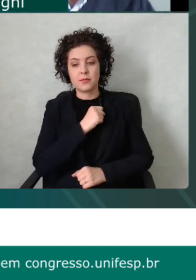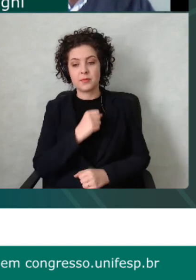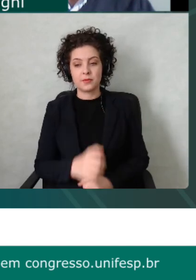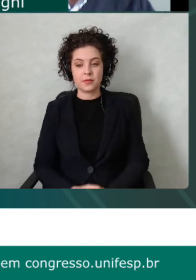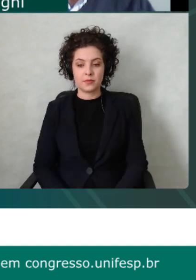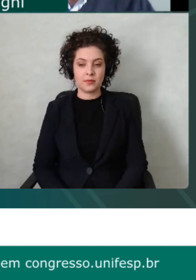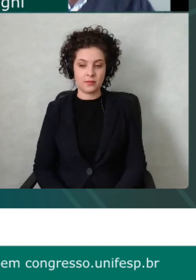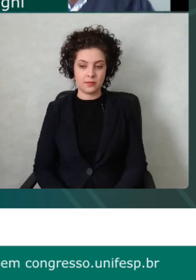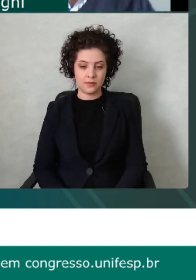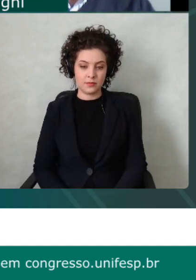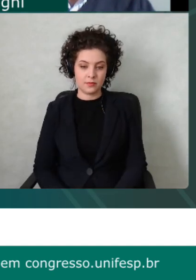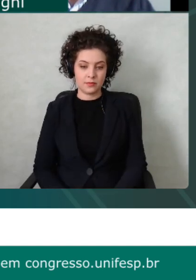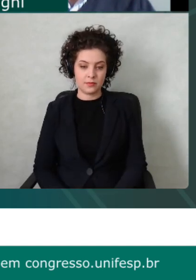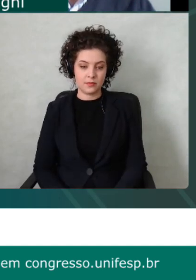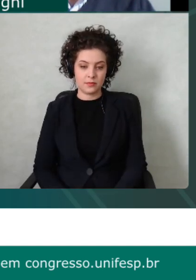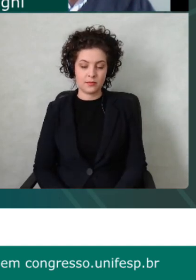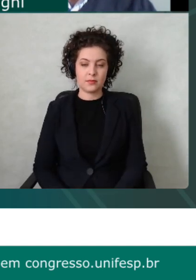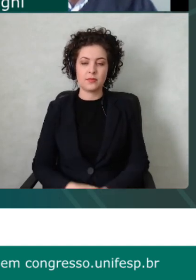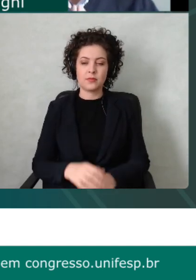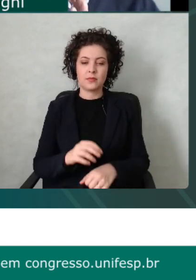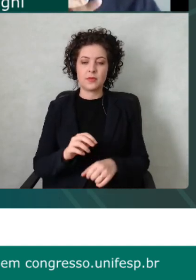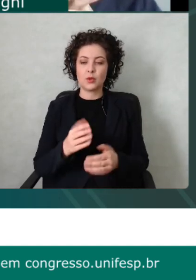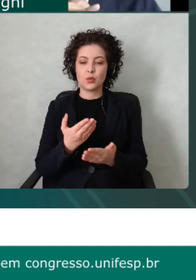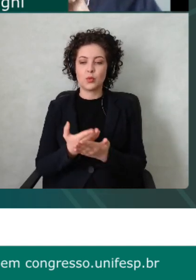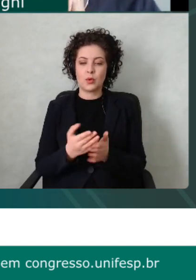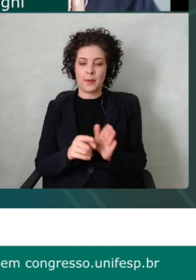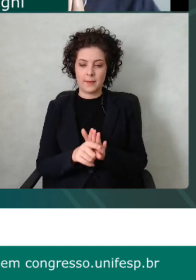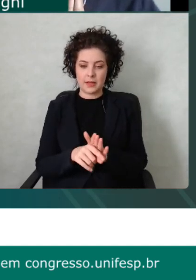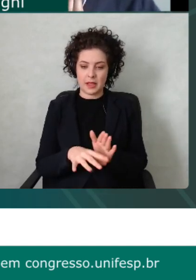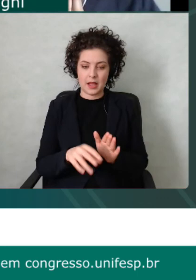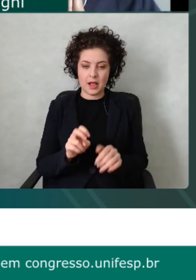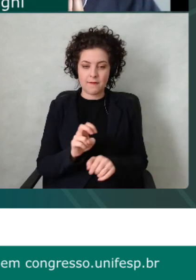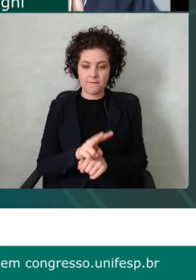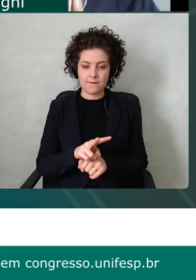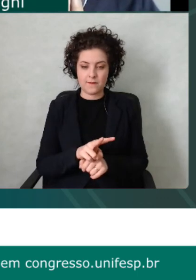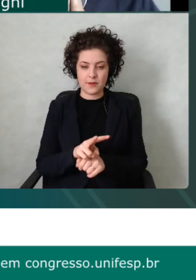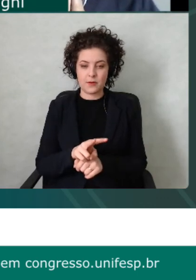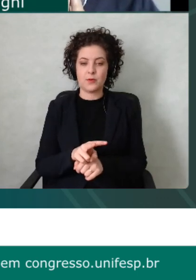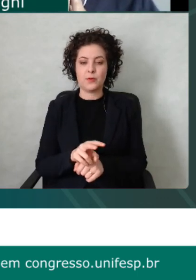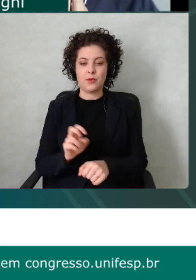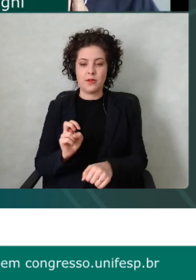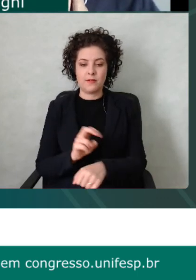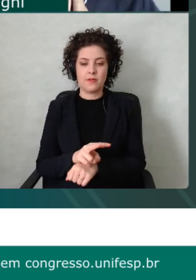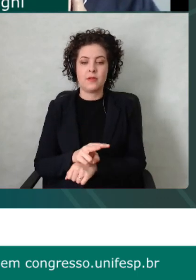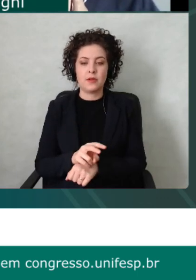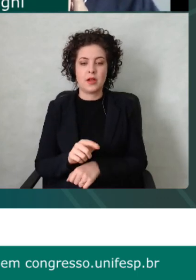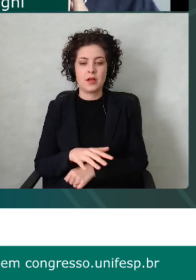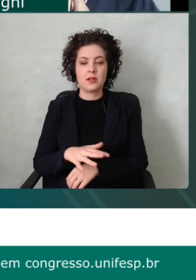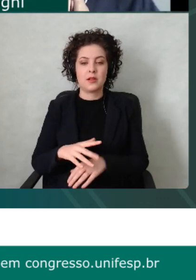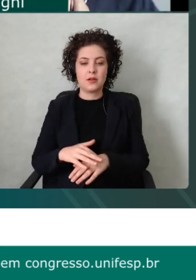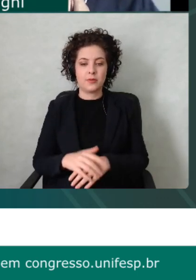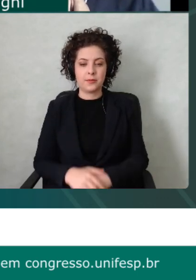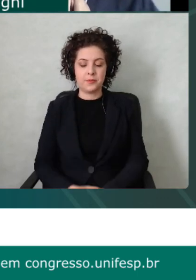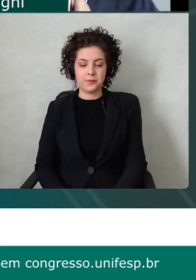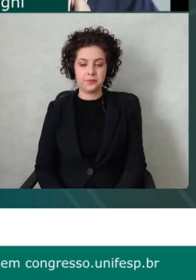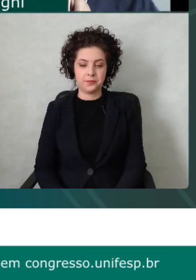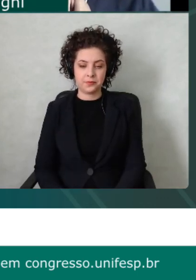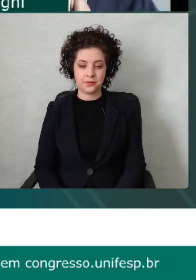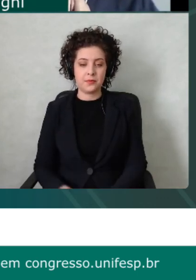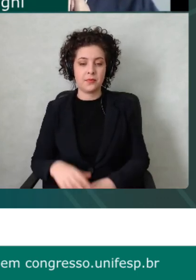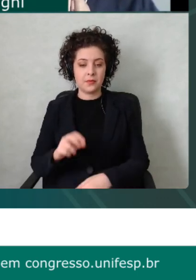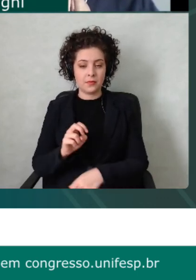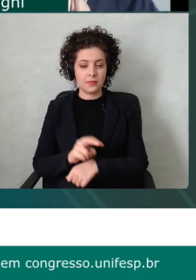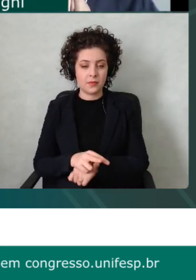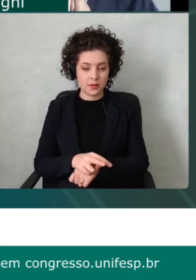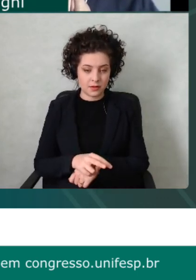com relação à virologia dessa doença. Né? Esse vírus, ele aparentemente,